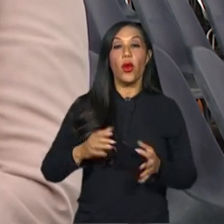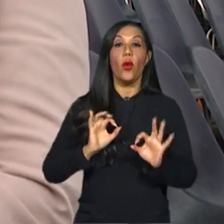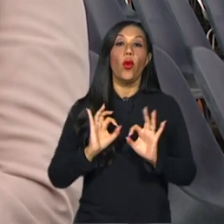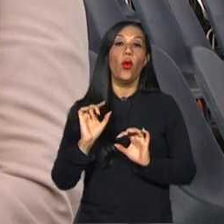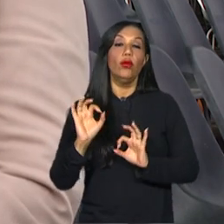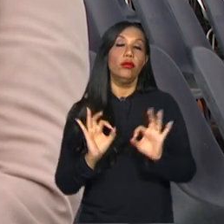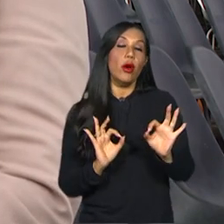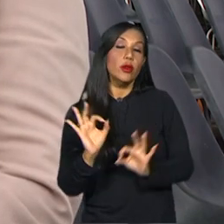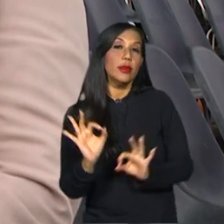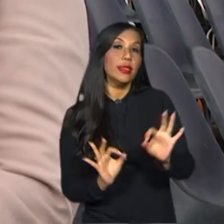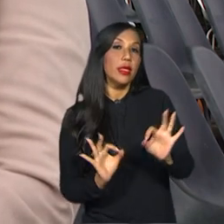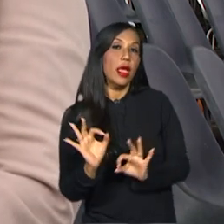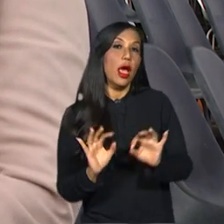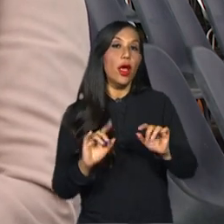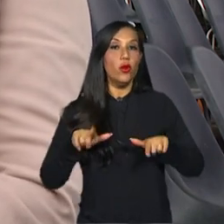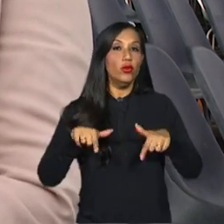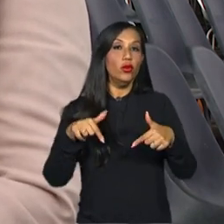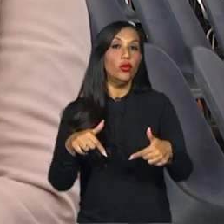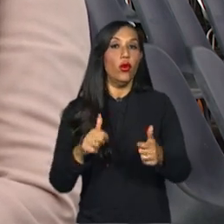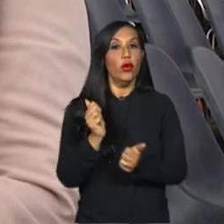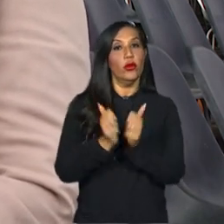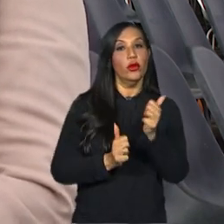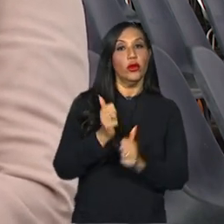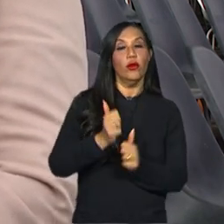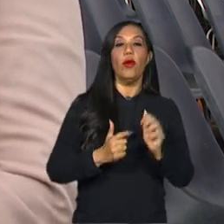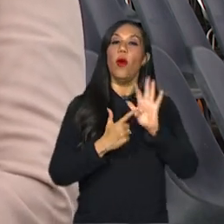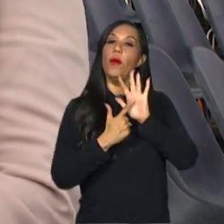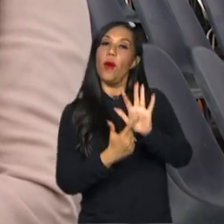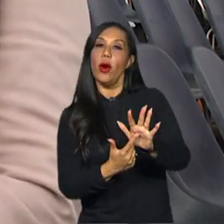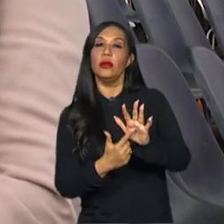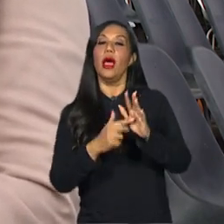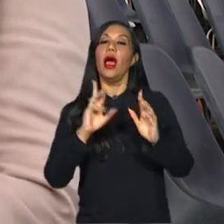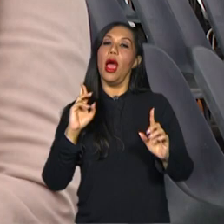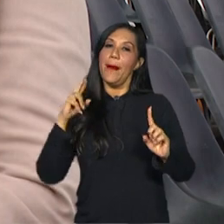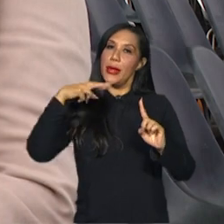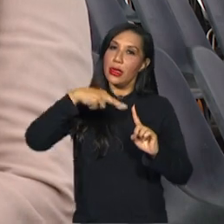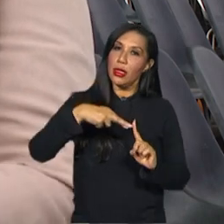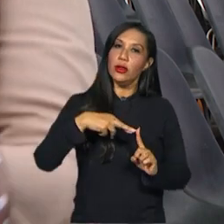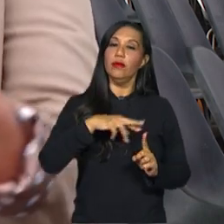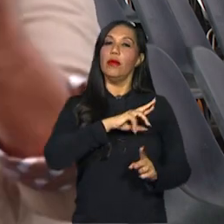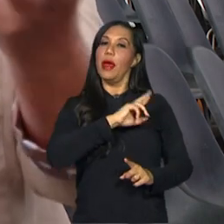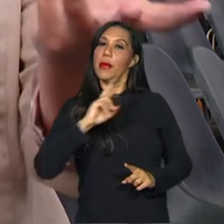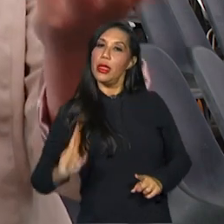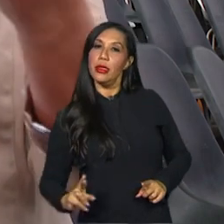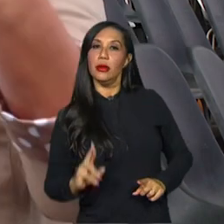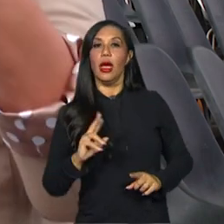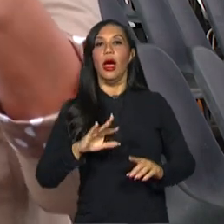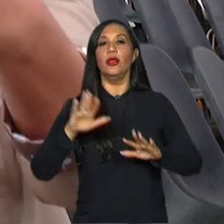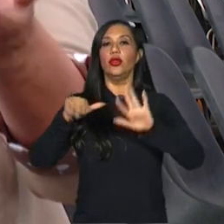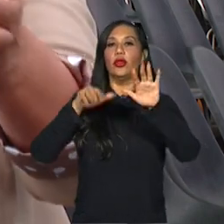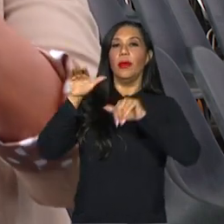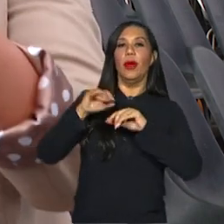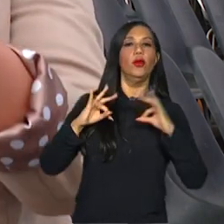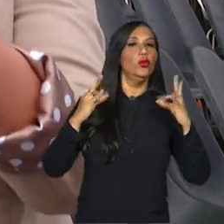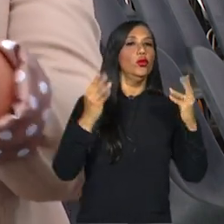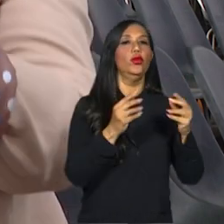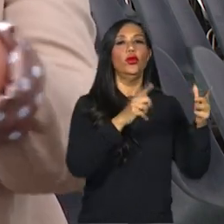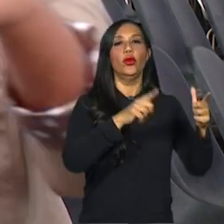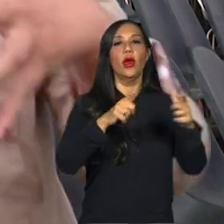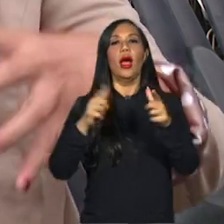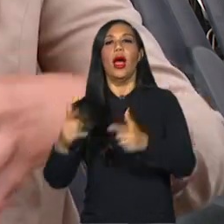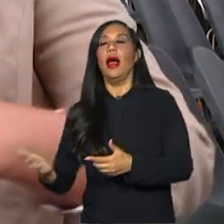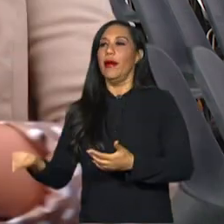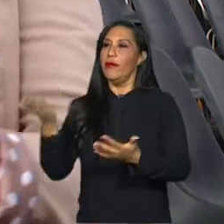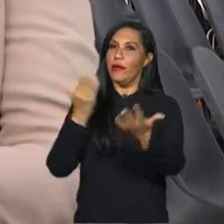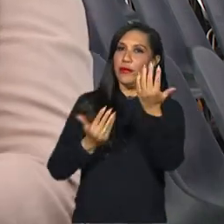processo em que o futebol se mostra representativo, então tem que chamar todos os lugares para vir para